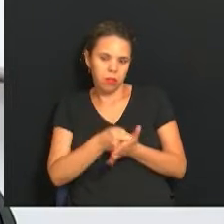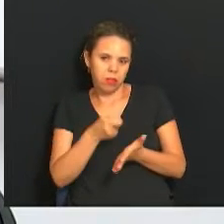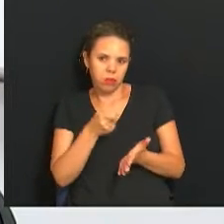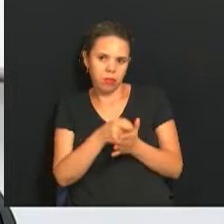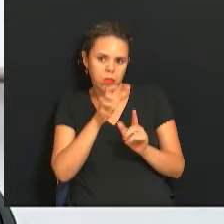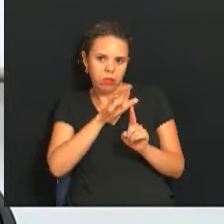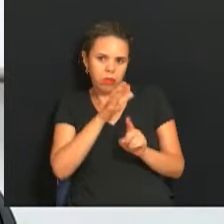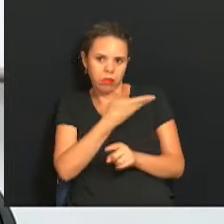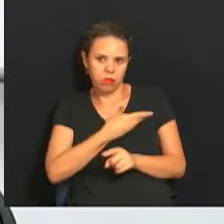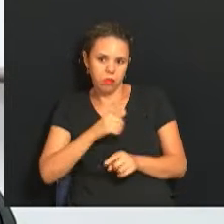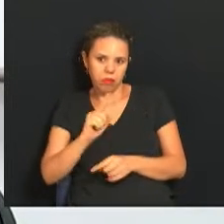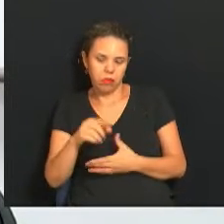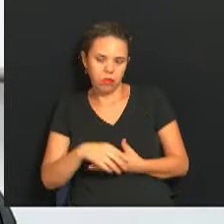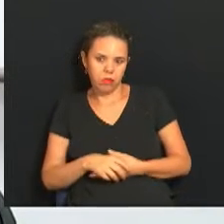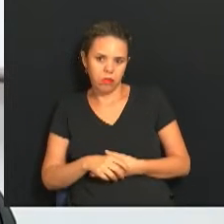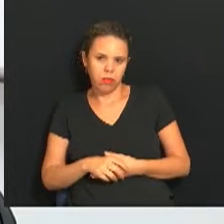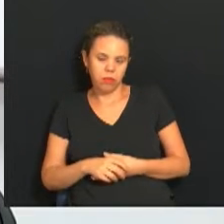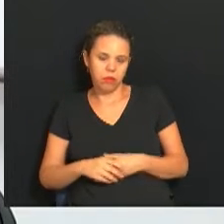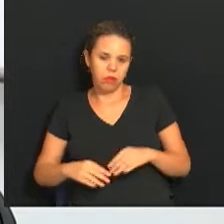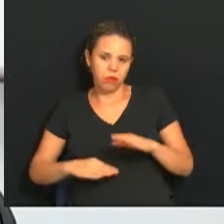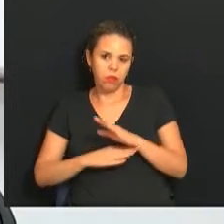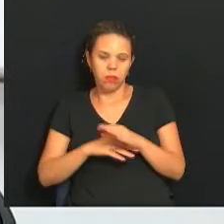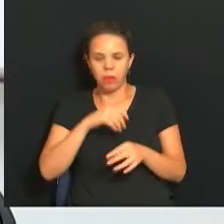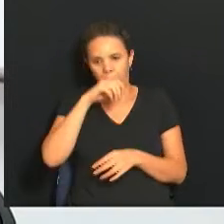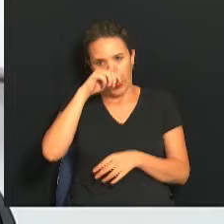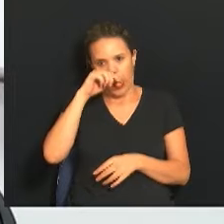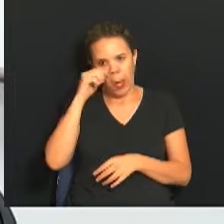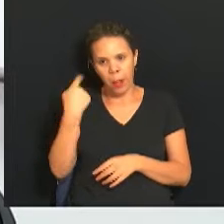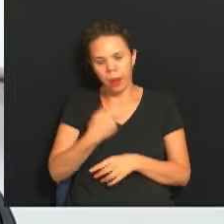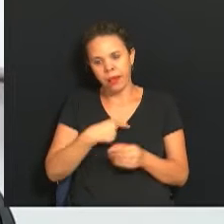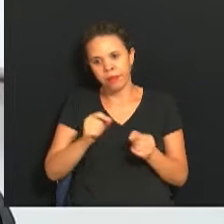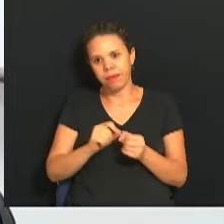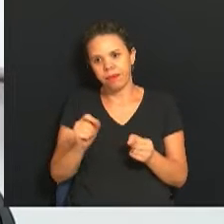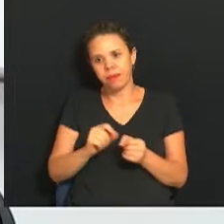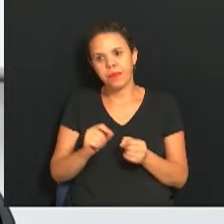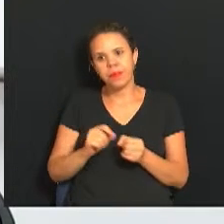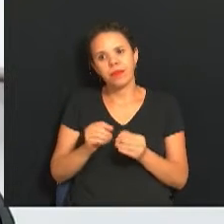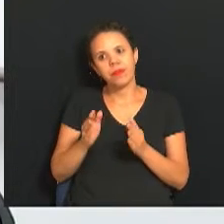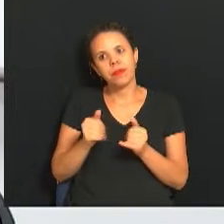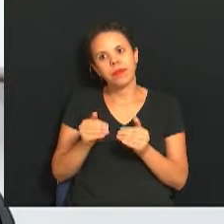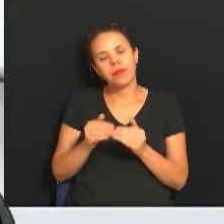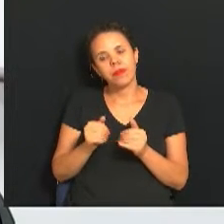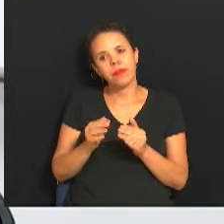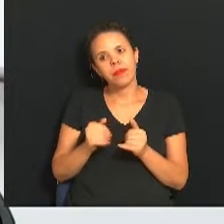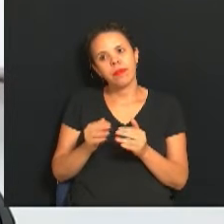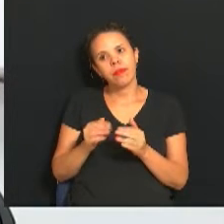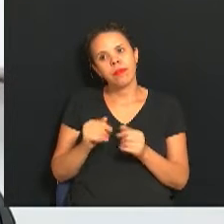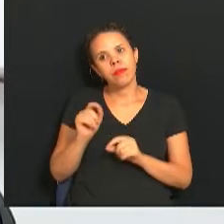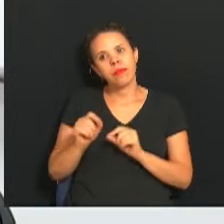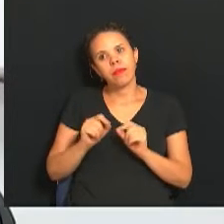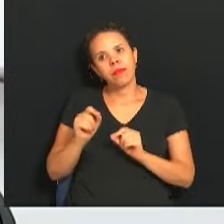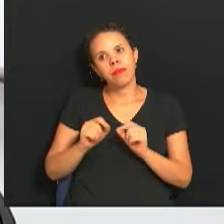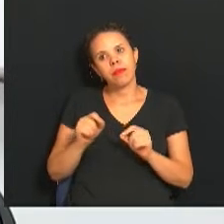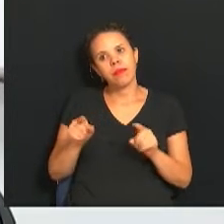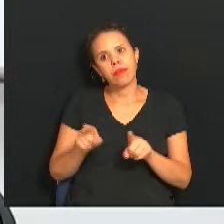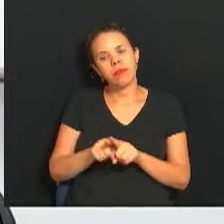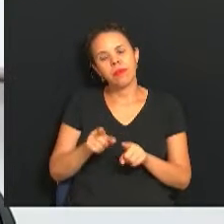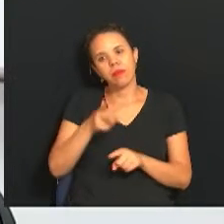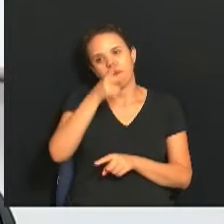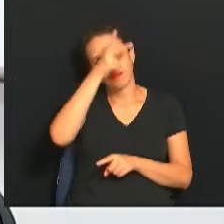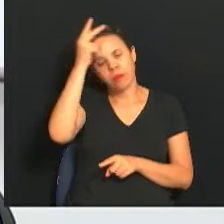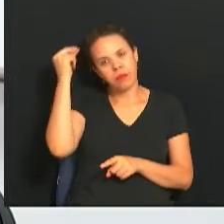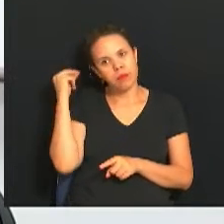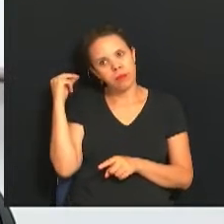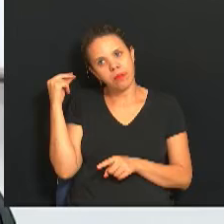Poder Executivo, nós enquanto Câmara, mas nós fazemos essa solicitação, né, para que também a Prefeitura e